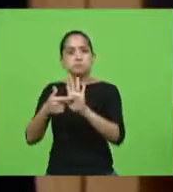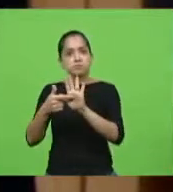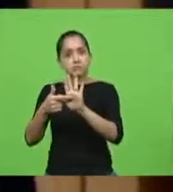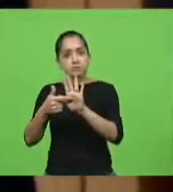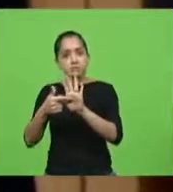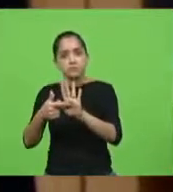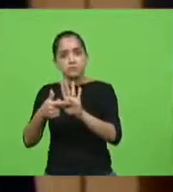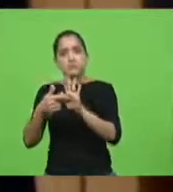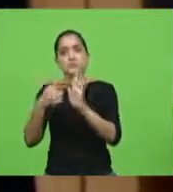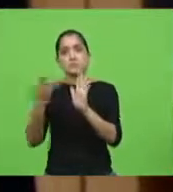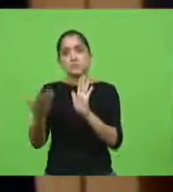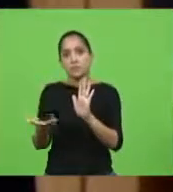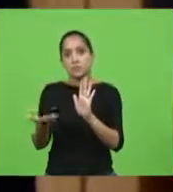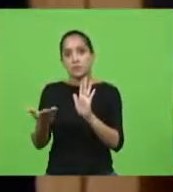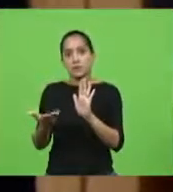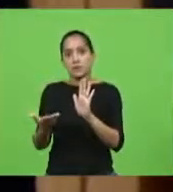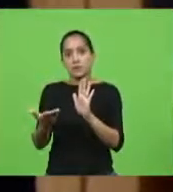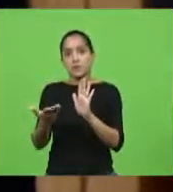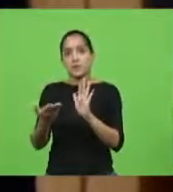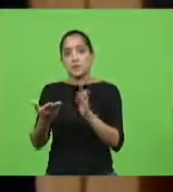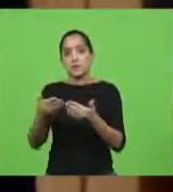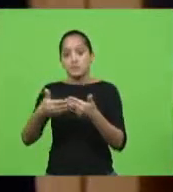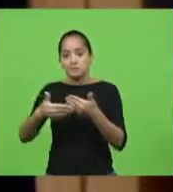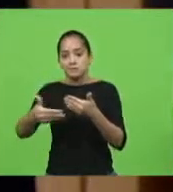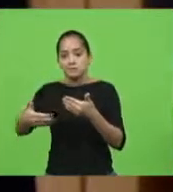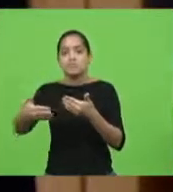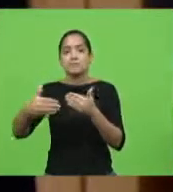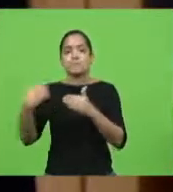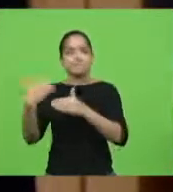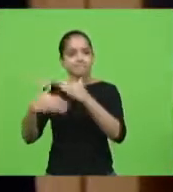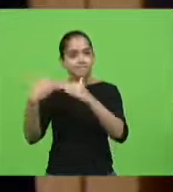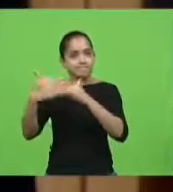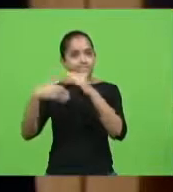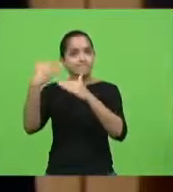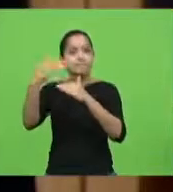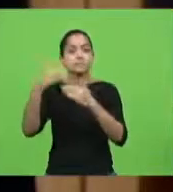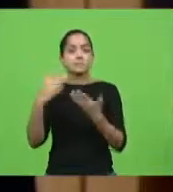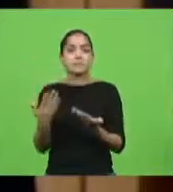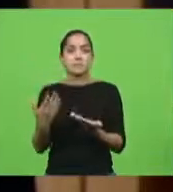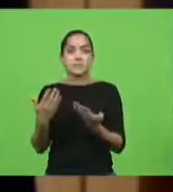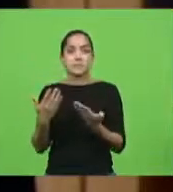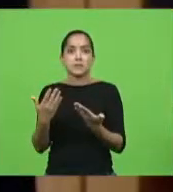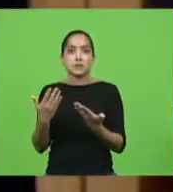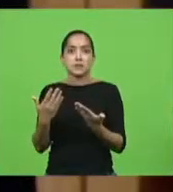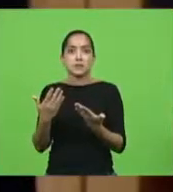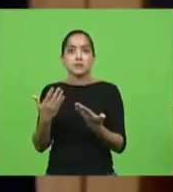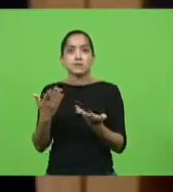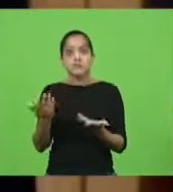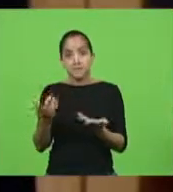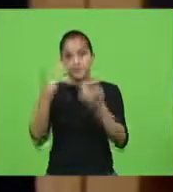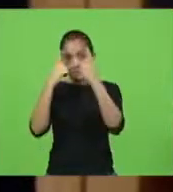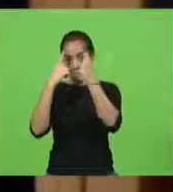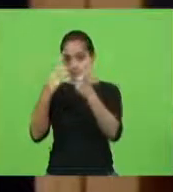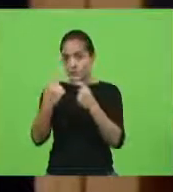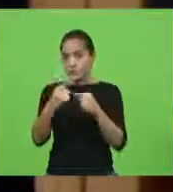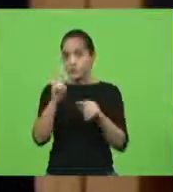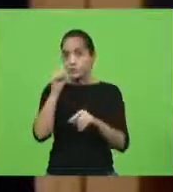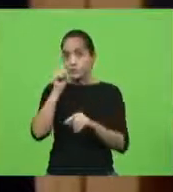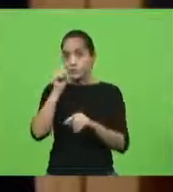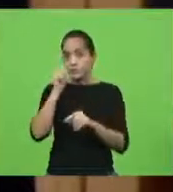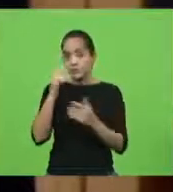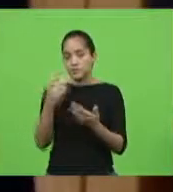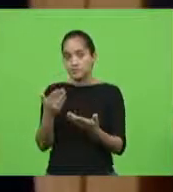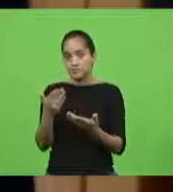colhido, em que pese tenhamos ainda muito a avançar, especialmente no que concerne a violência contra a mulher. Mais uma